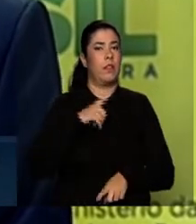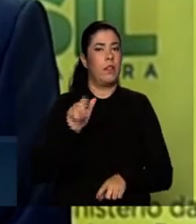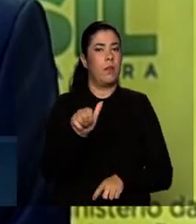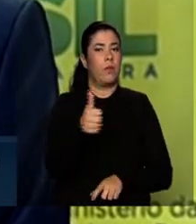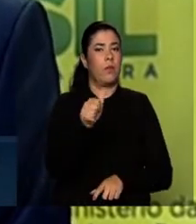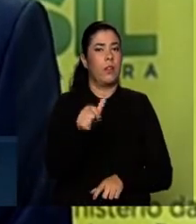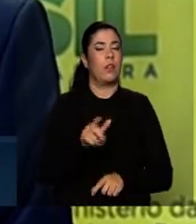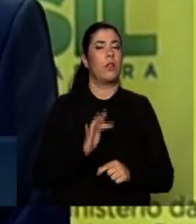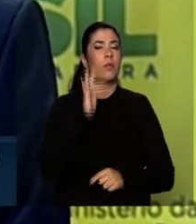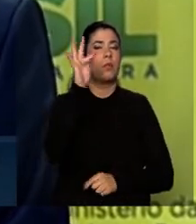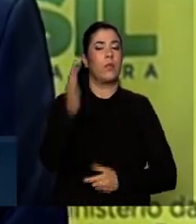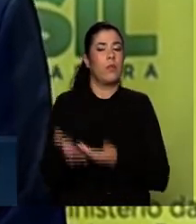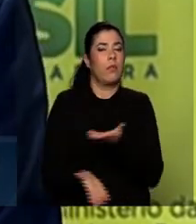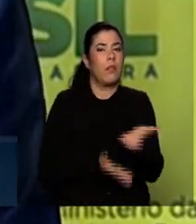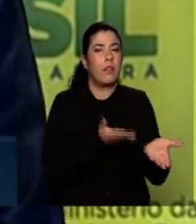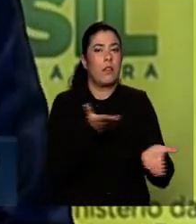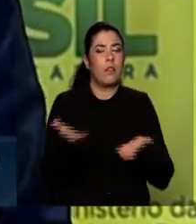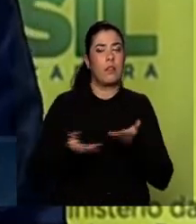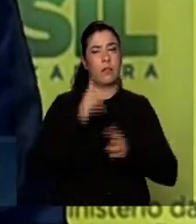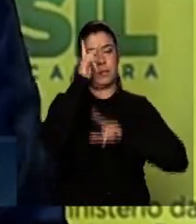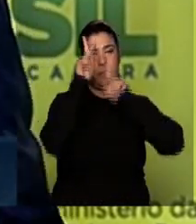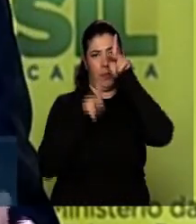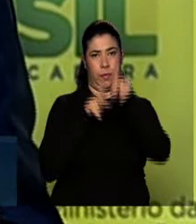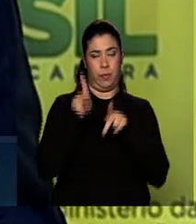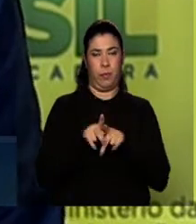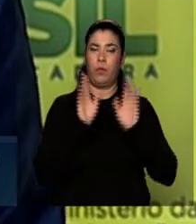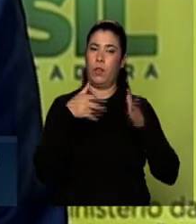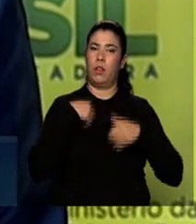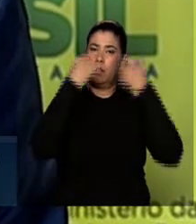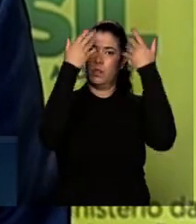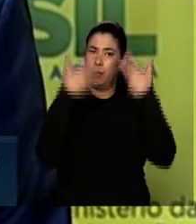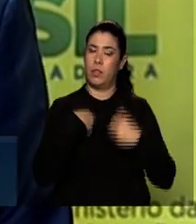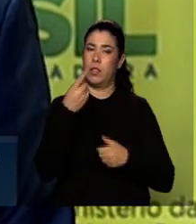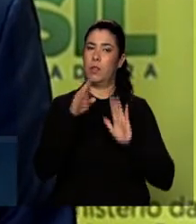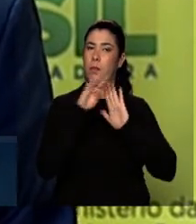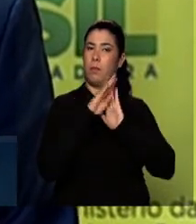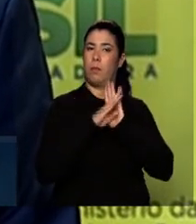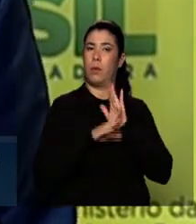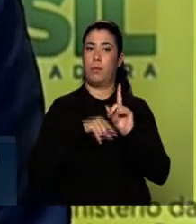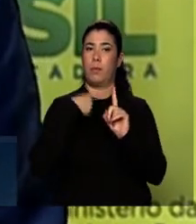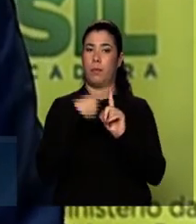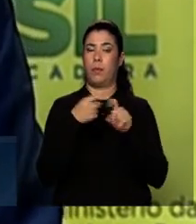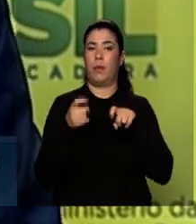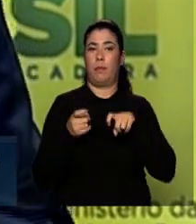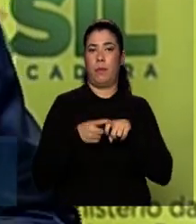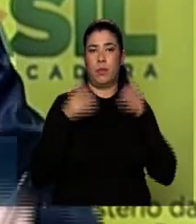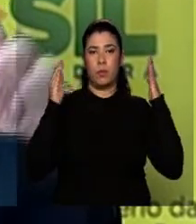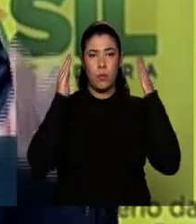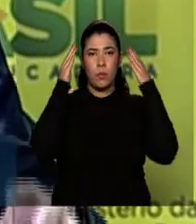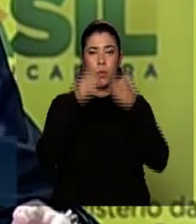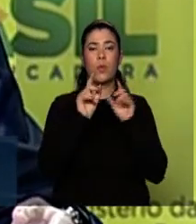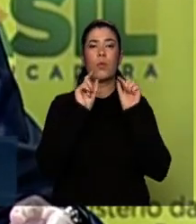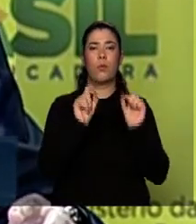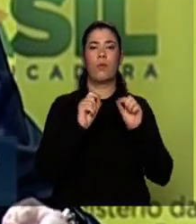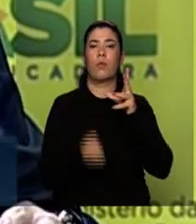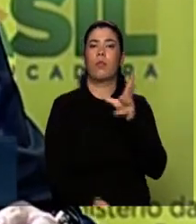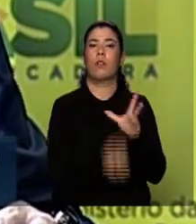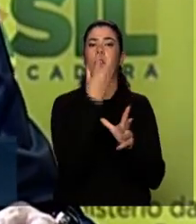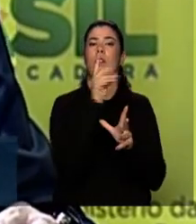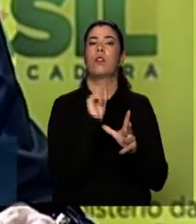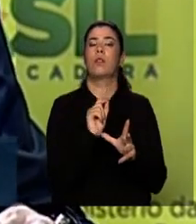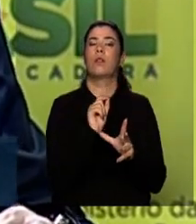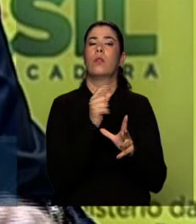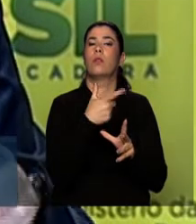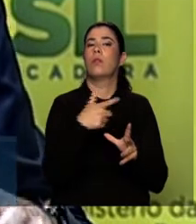na assistência à nossa população. Como eu disse, o Mais Médicos muitas vezes fica muito centrado no provimento